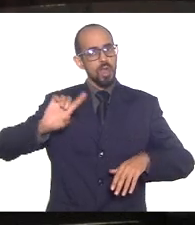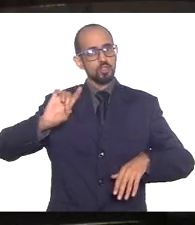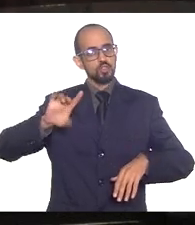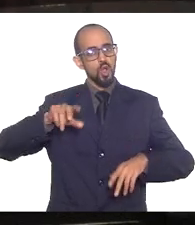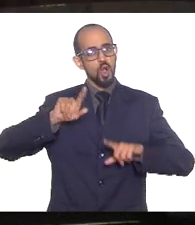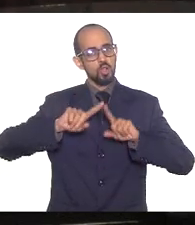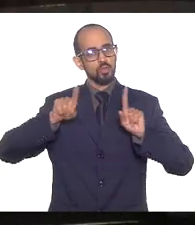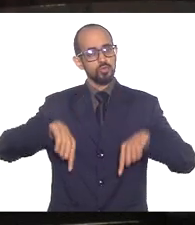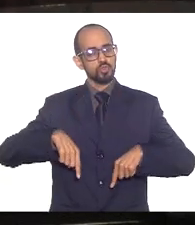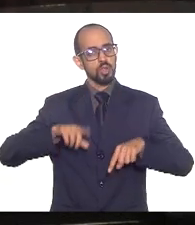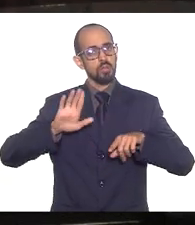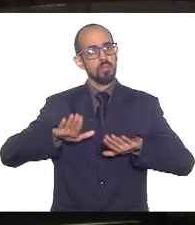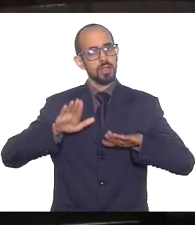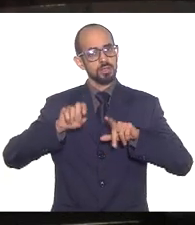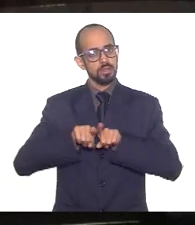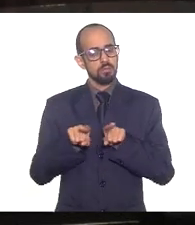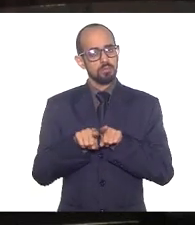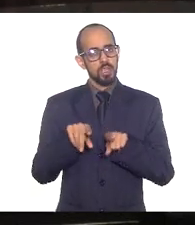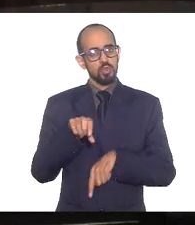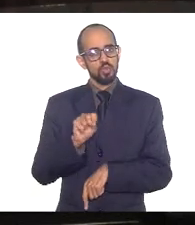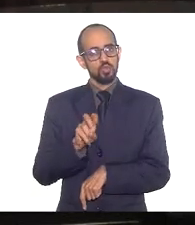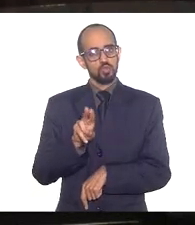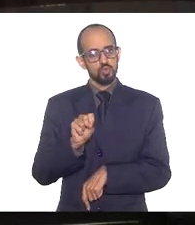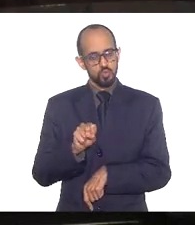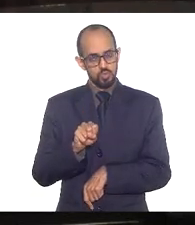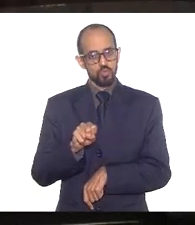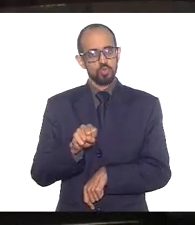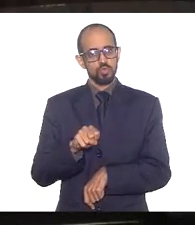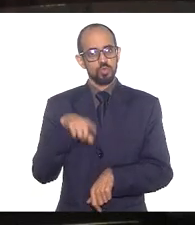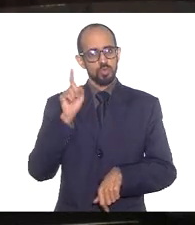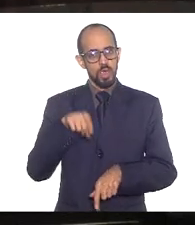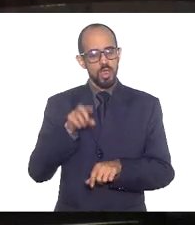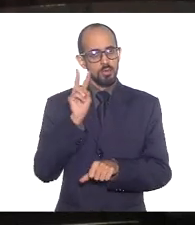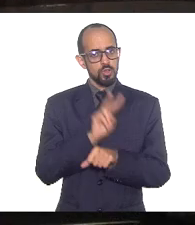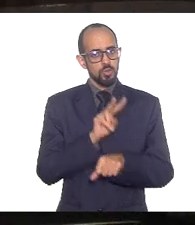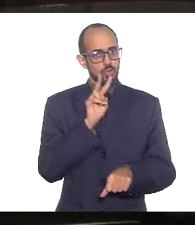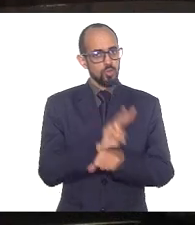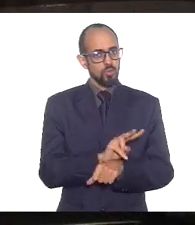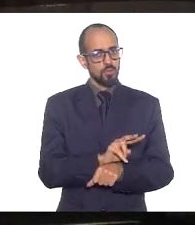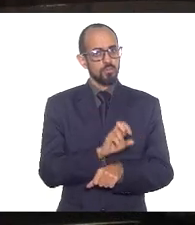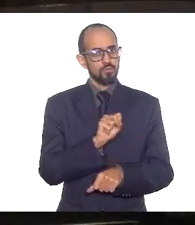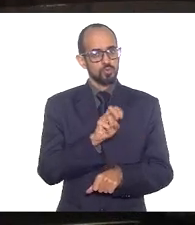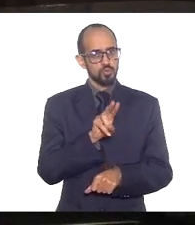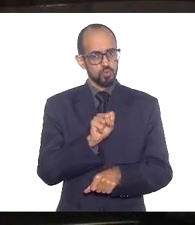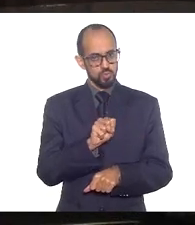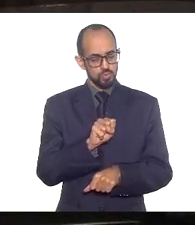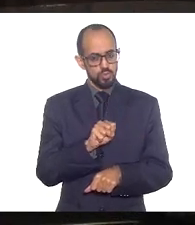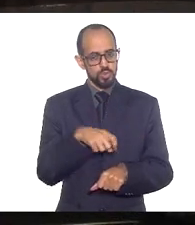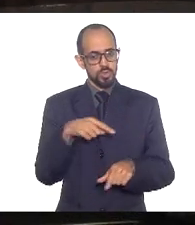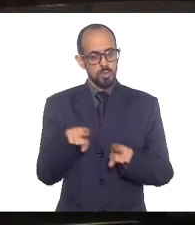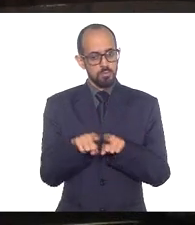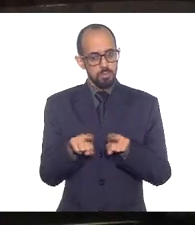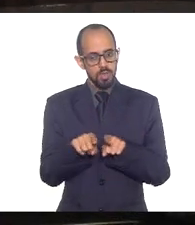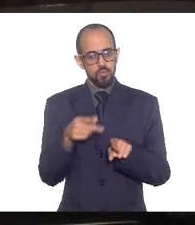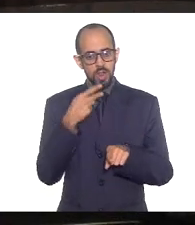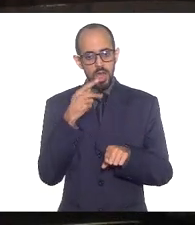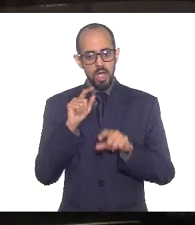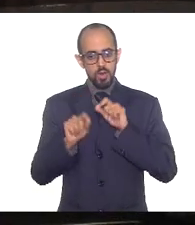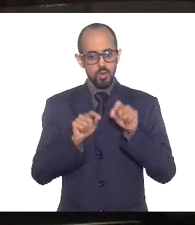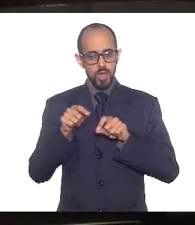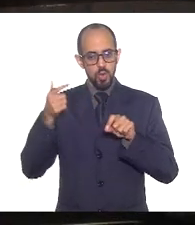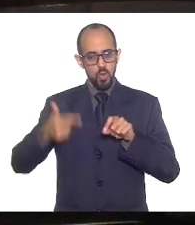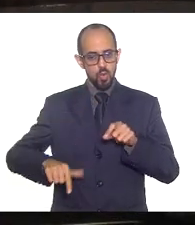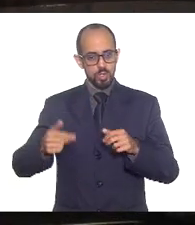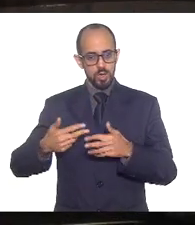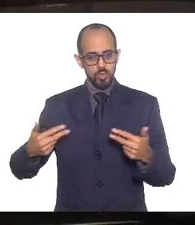que o sistema único de saúde é uma luta também em defesa do SUS e por último dizer outra coisa que está